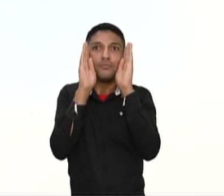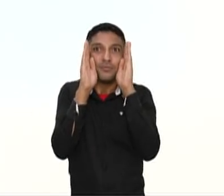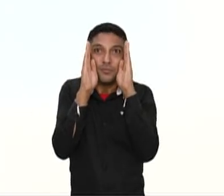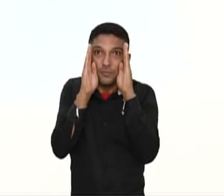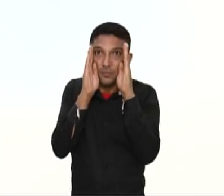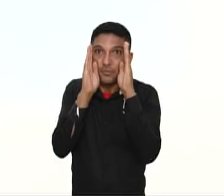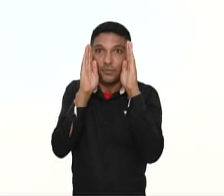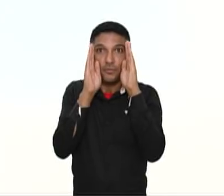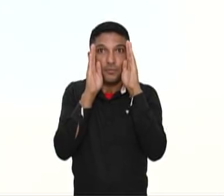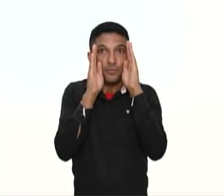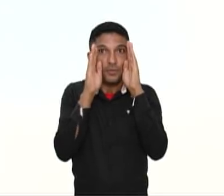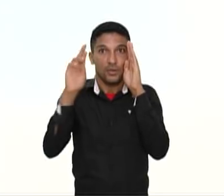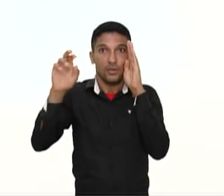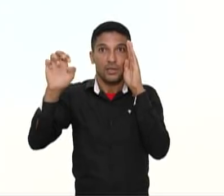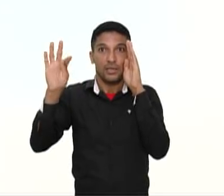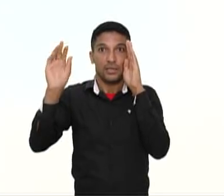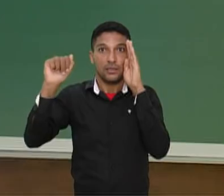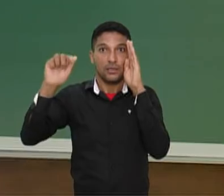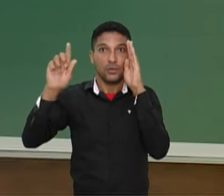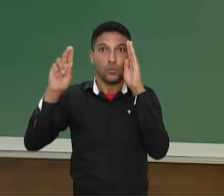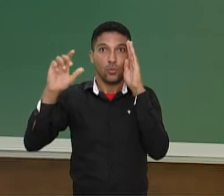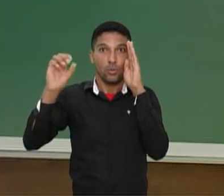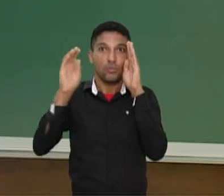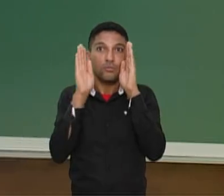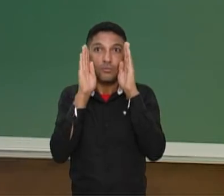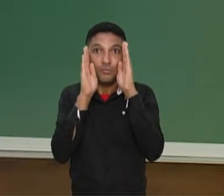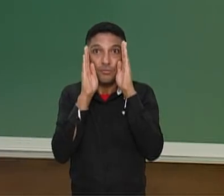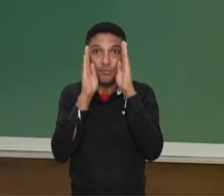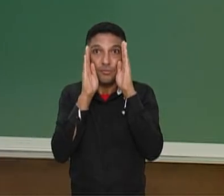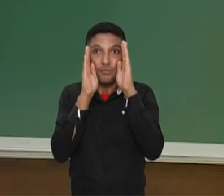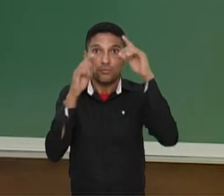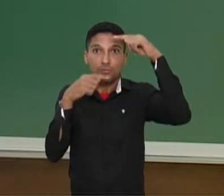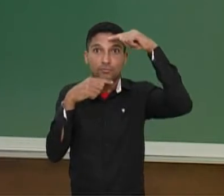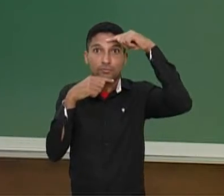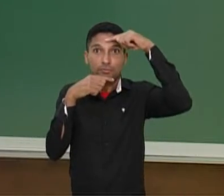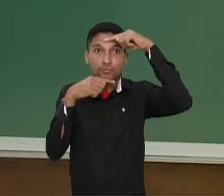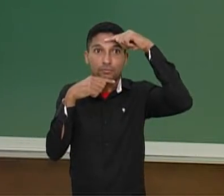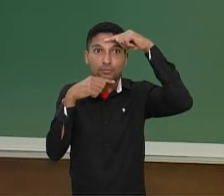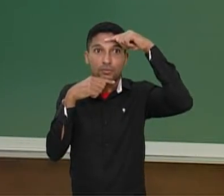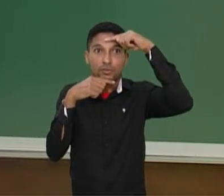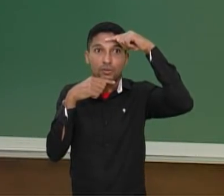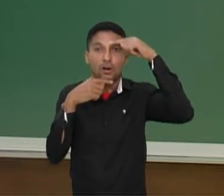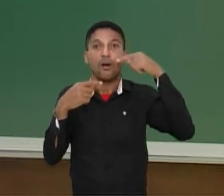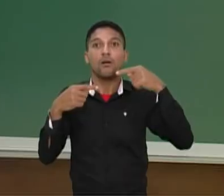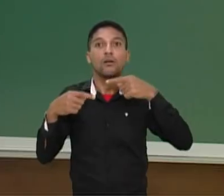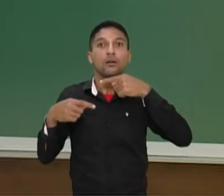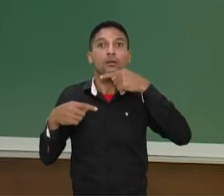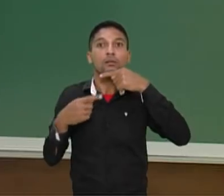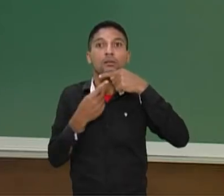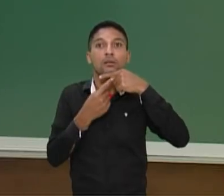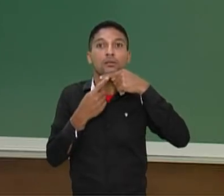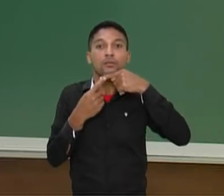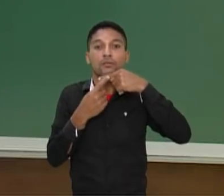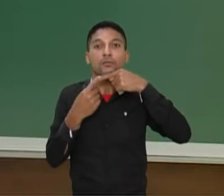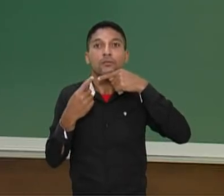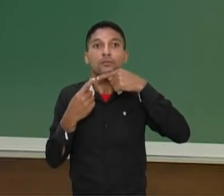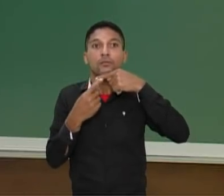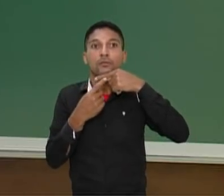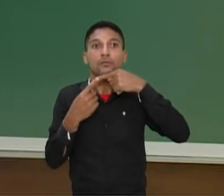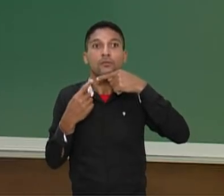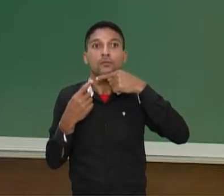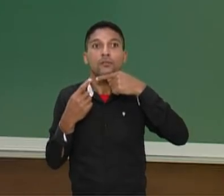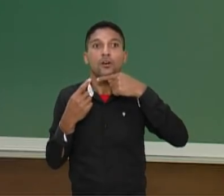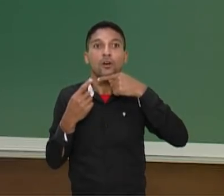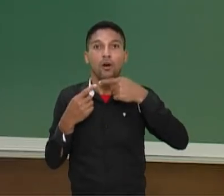medidas. Base vezes altura. Preciso desse pedaço aqui, ó. Daqui até